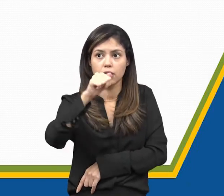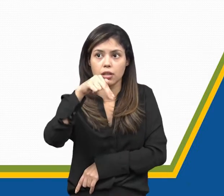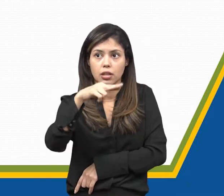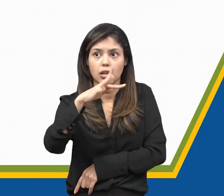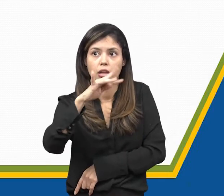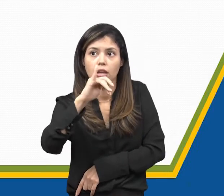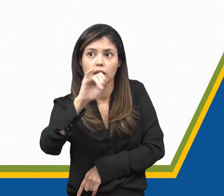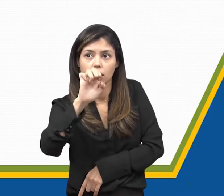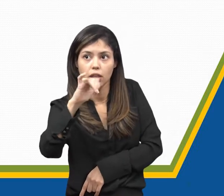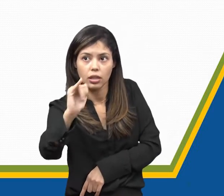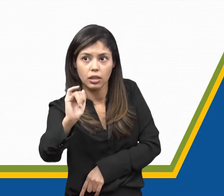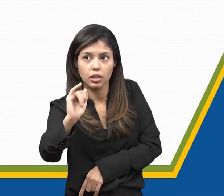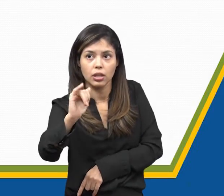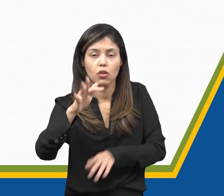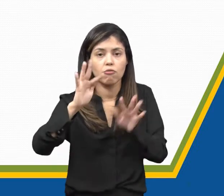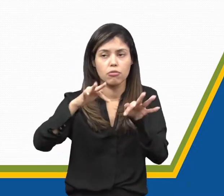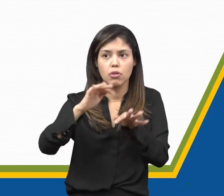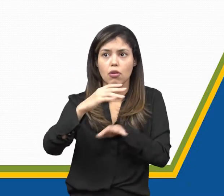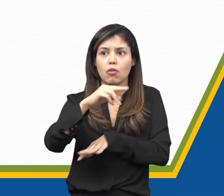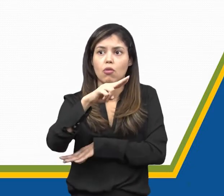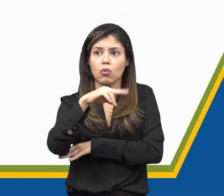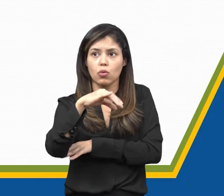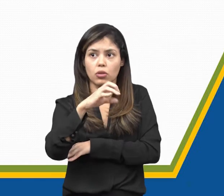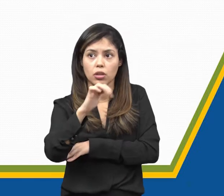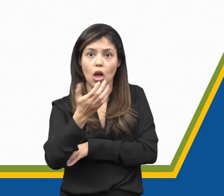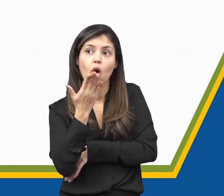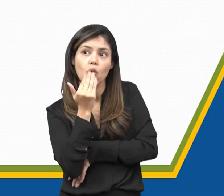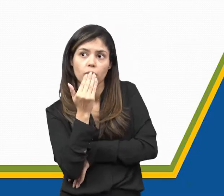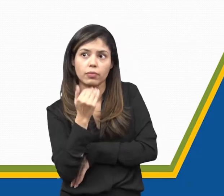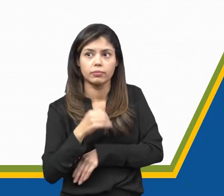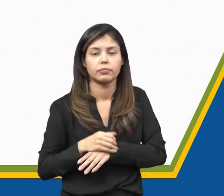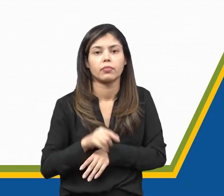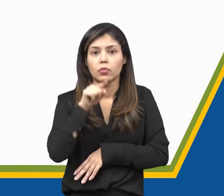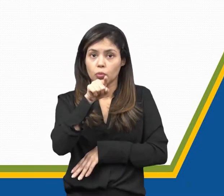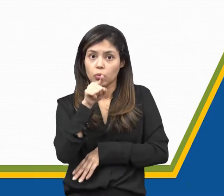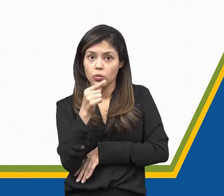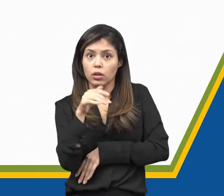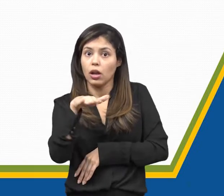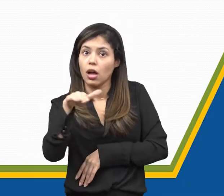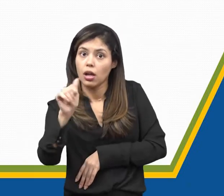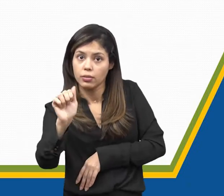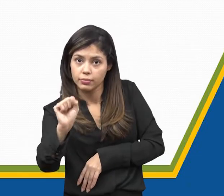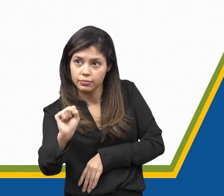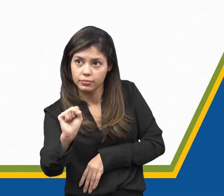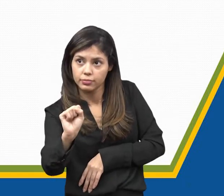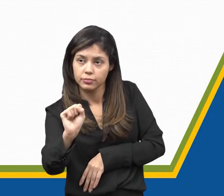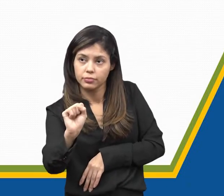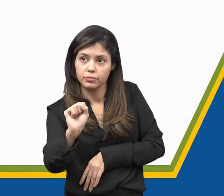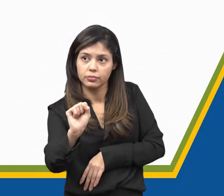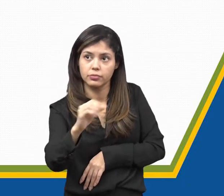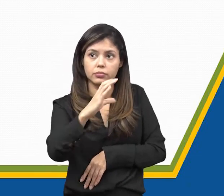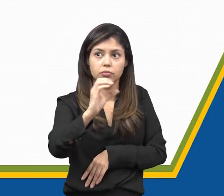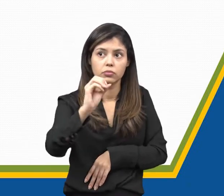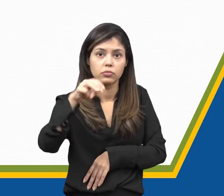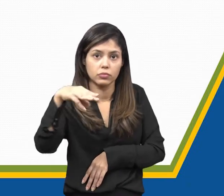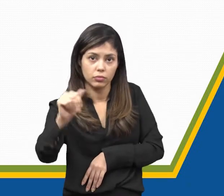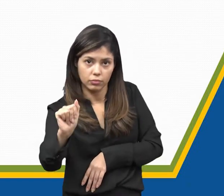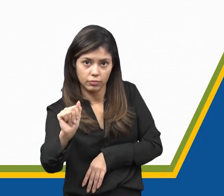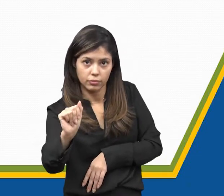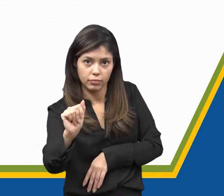no cantem. Verbo comer. Tu no comas. Usted no